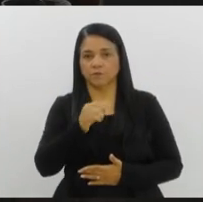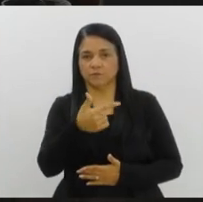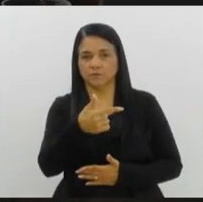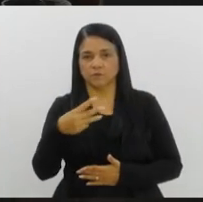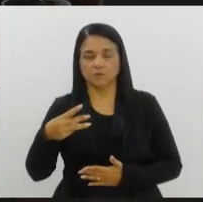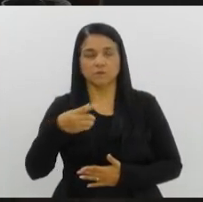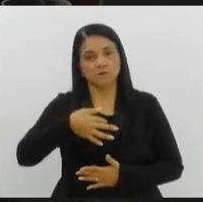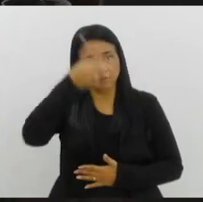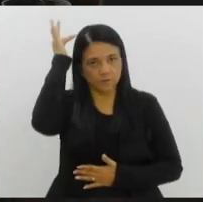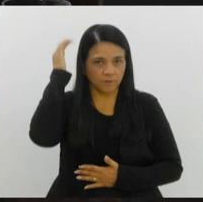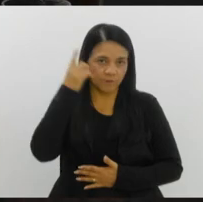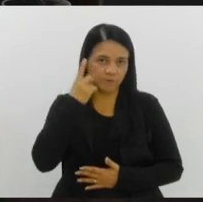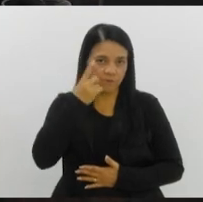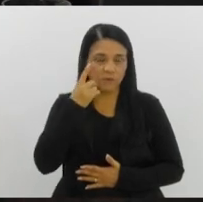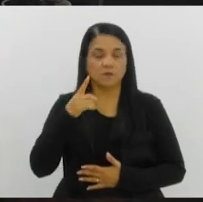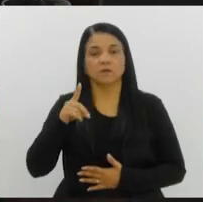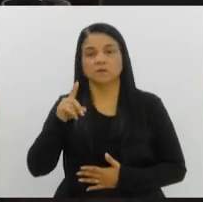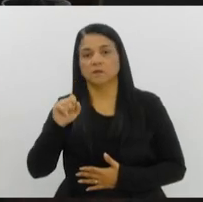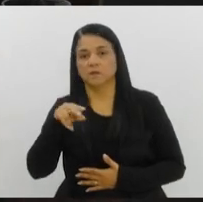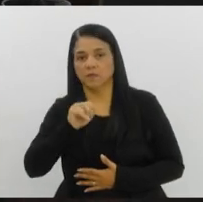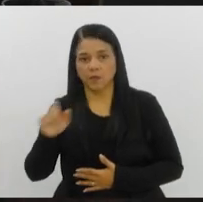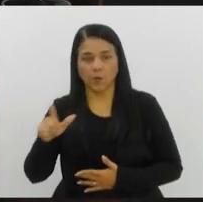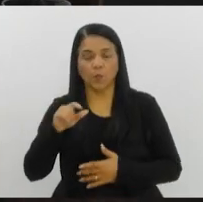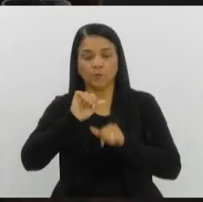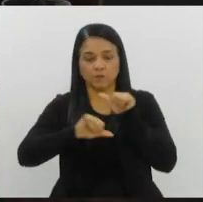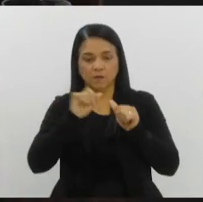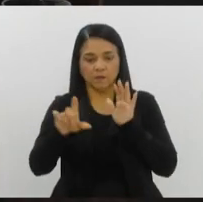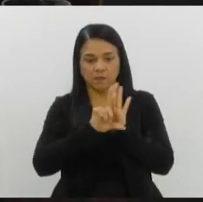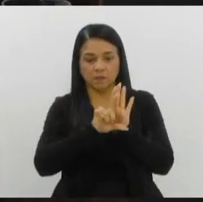Fred Pacheco, Daniel Liberon, que altera a lei